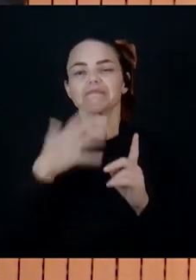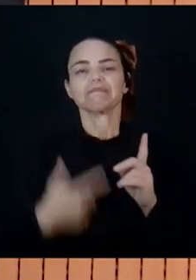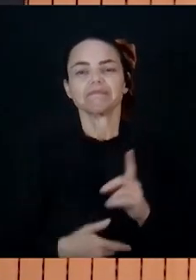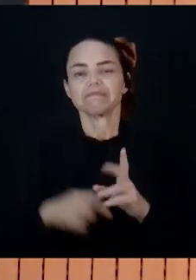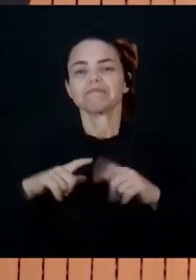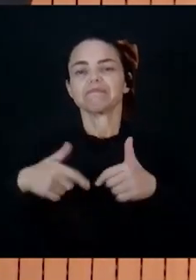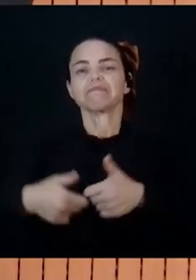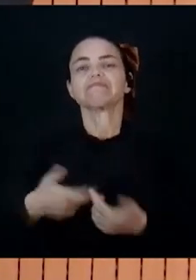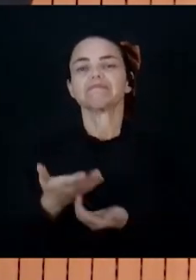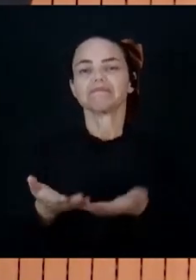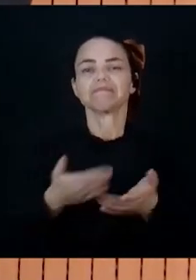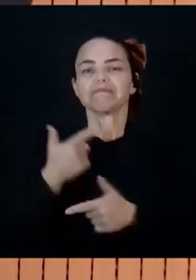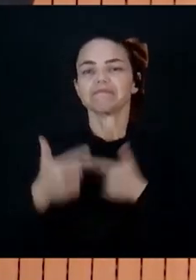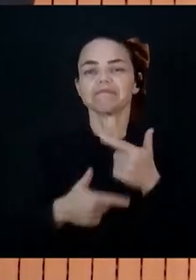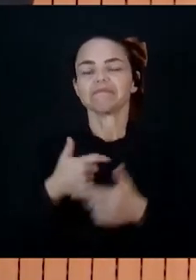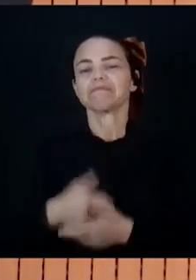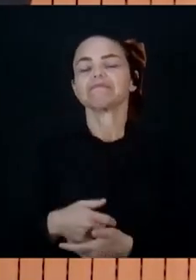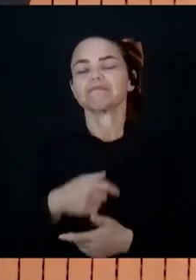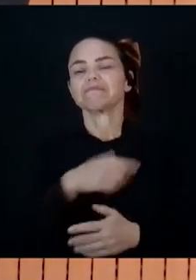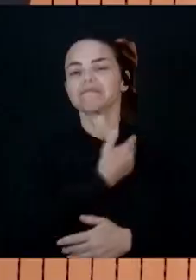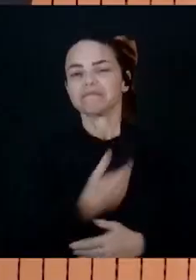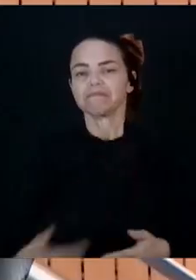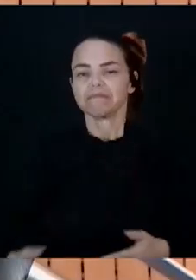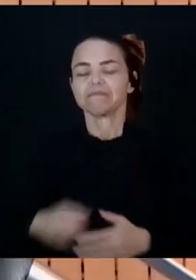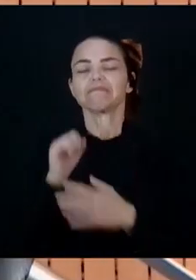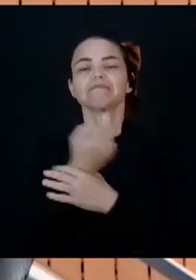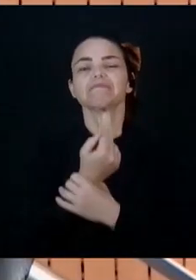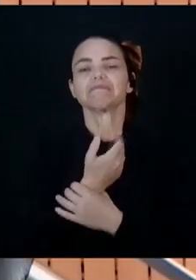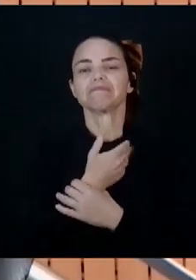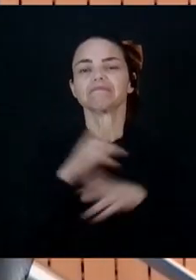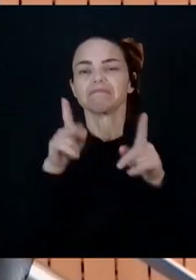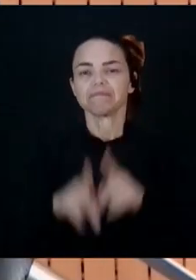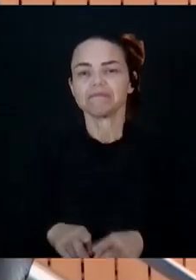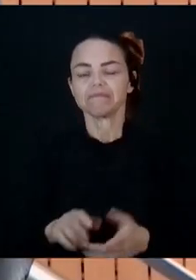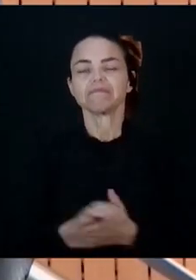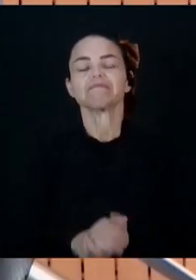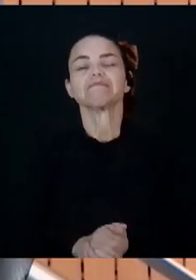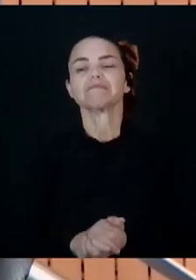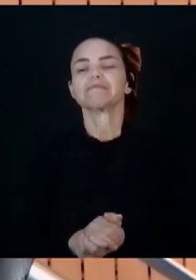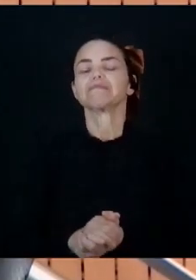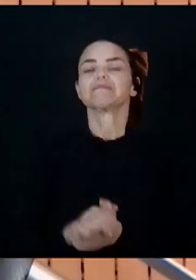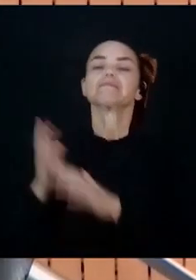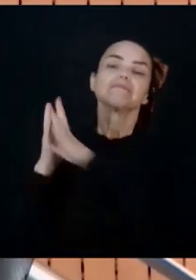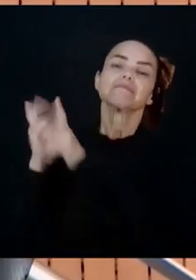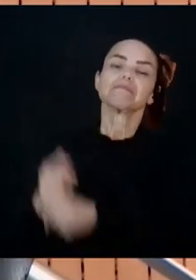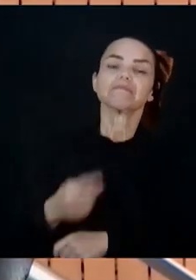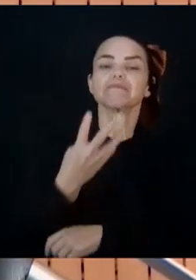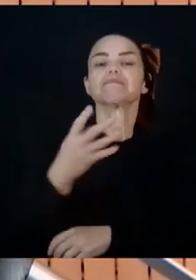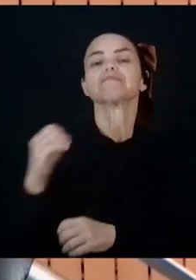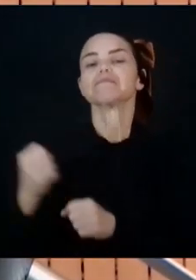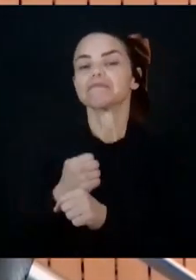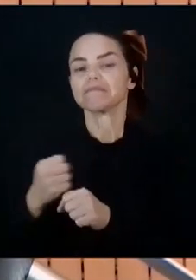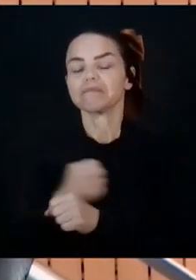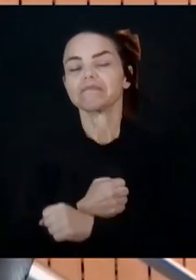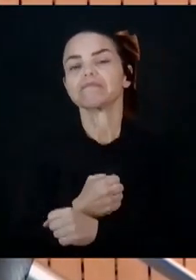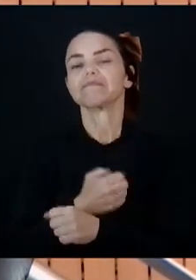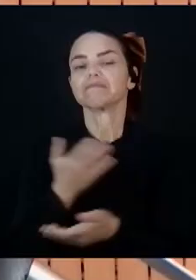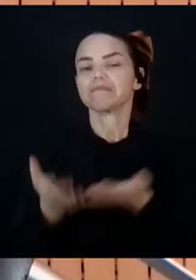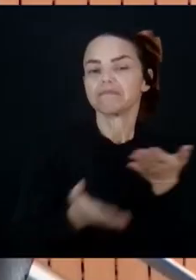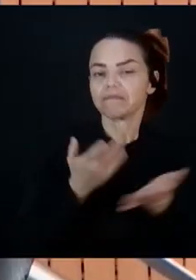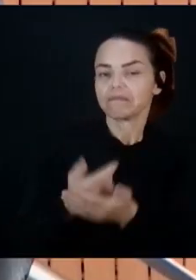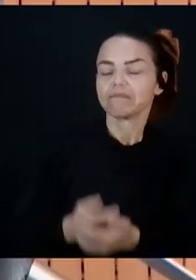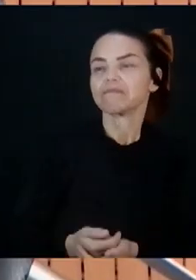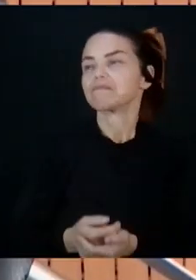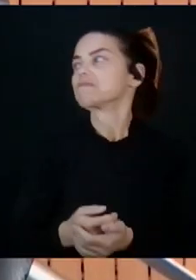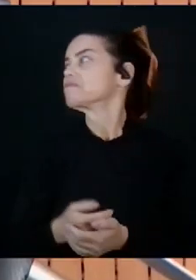ao serviço público e à segurança da população. Toda essa minha trajetória de 40 anos, sempre procurei